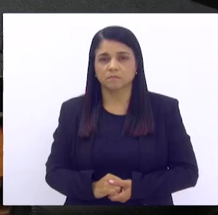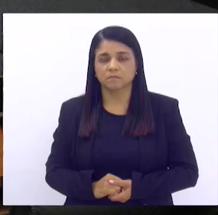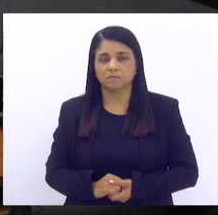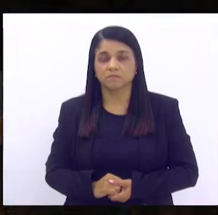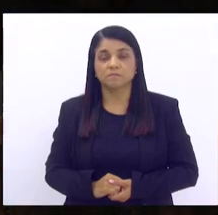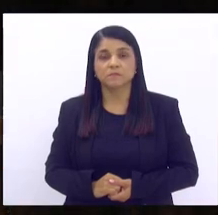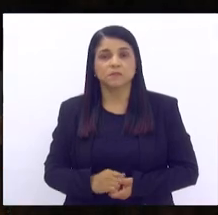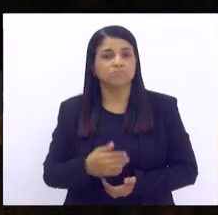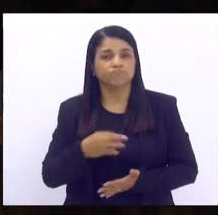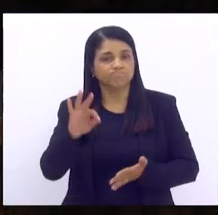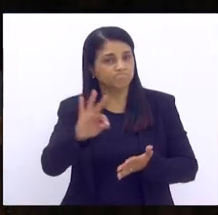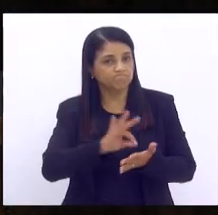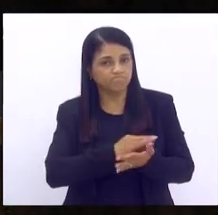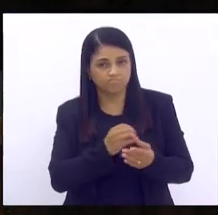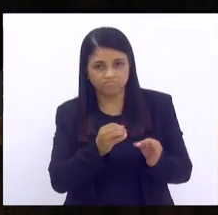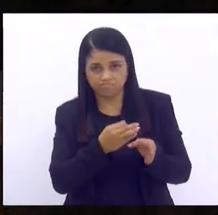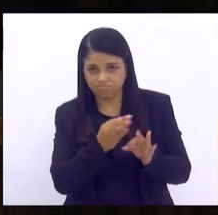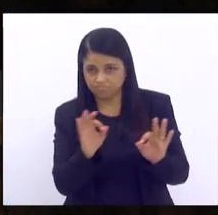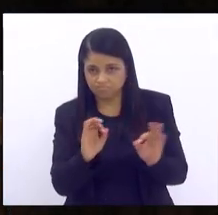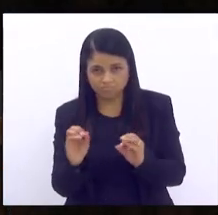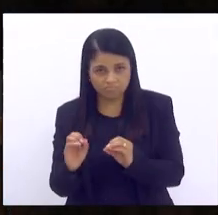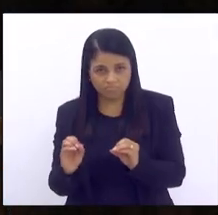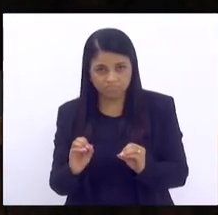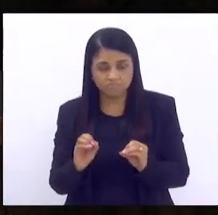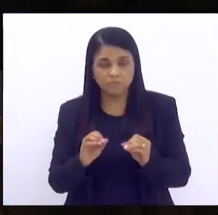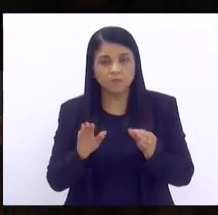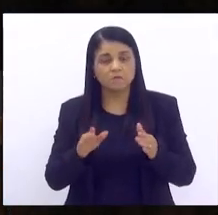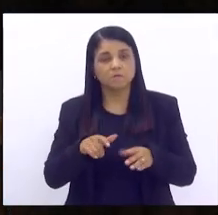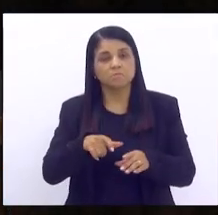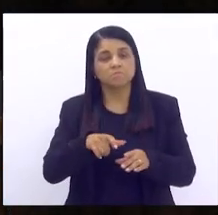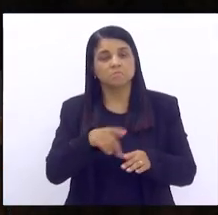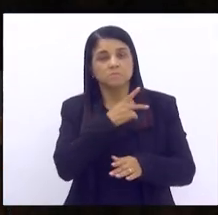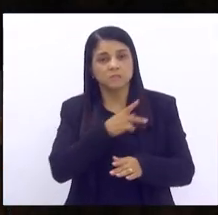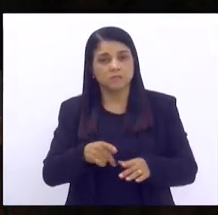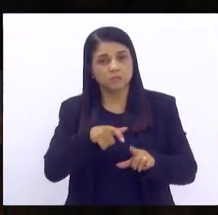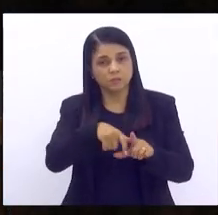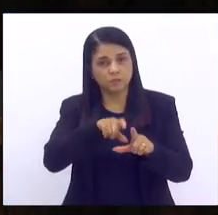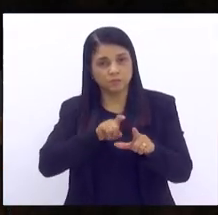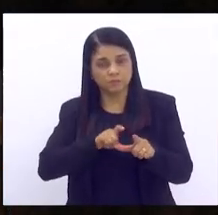Não havendo mais orador inscrito, a presidência suspende a sessão até